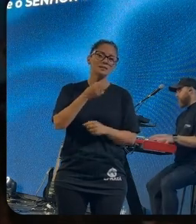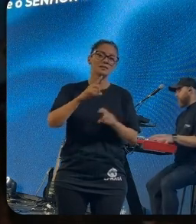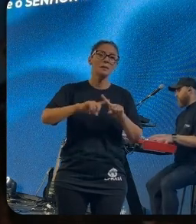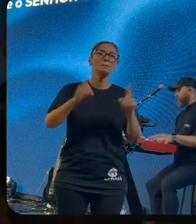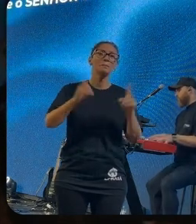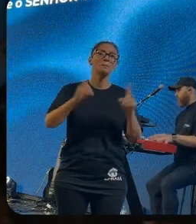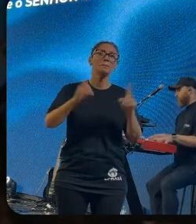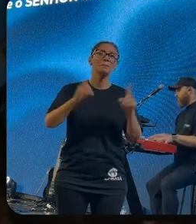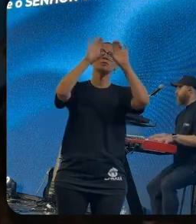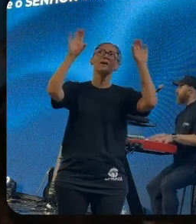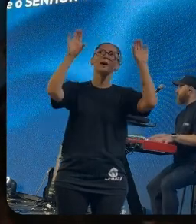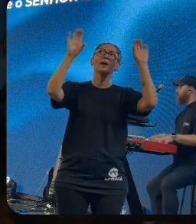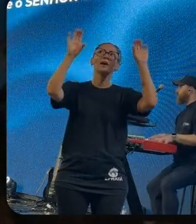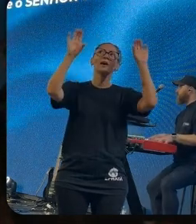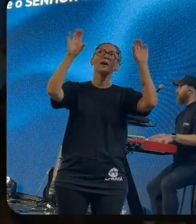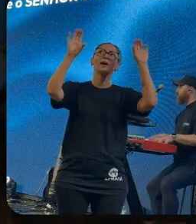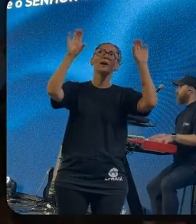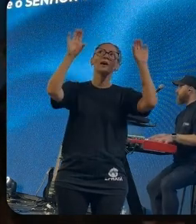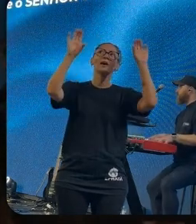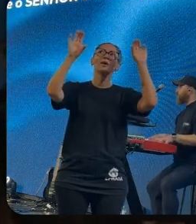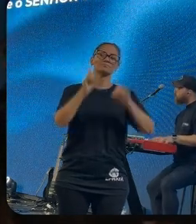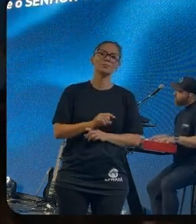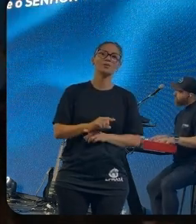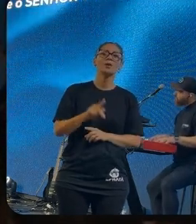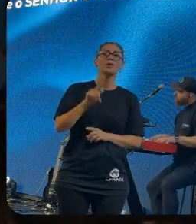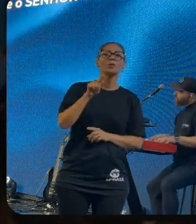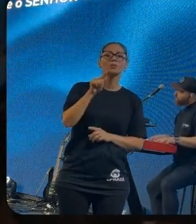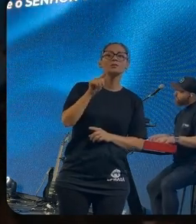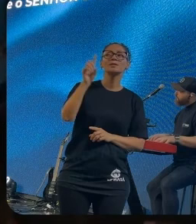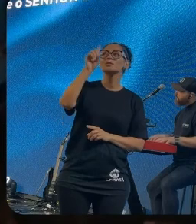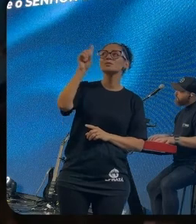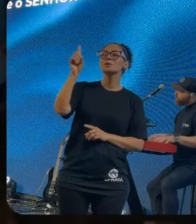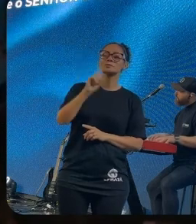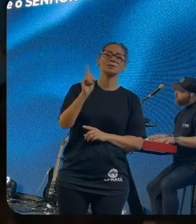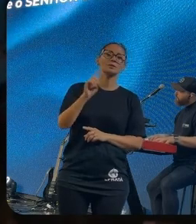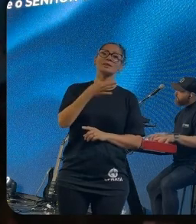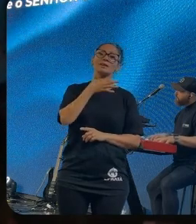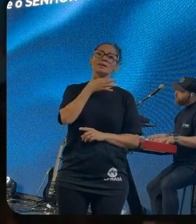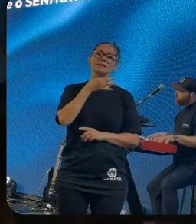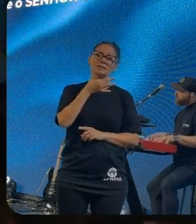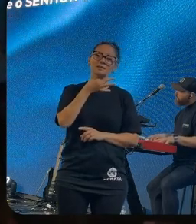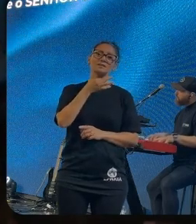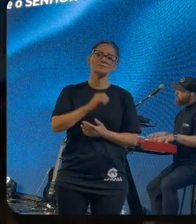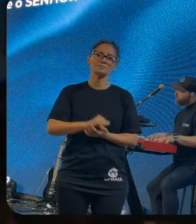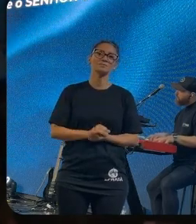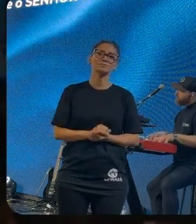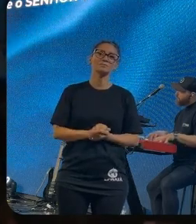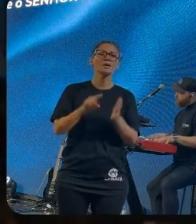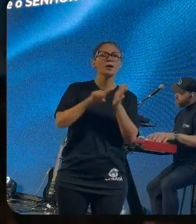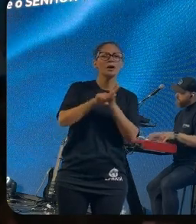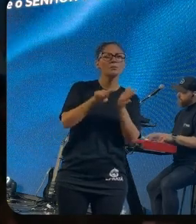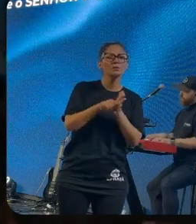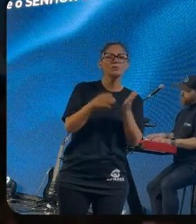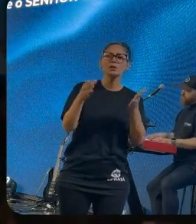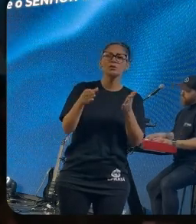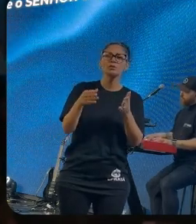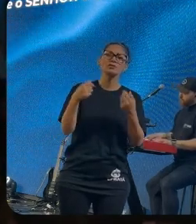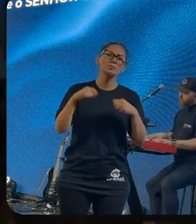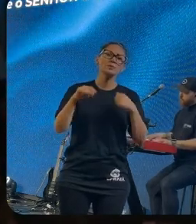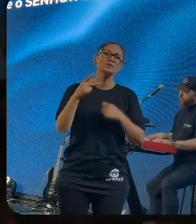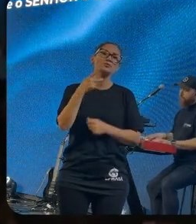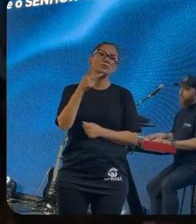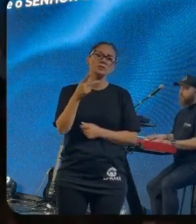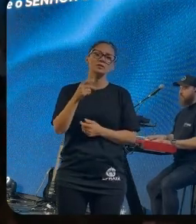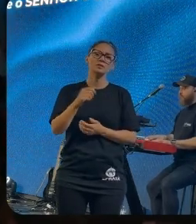não estão em crise. O teu Deus não está em crise. A pergunta hoje que eu preciso te